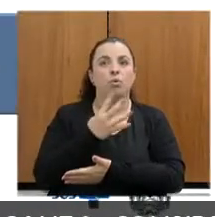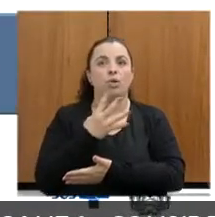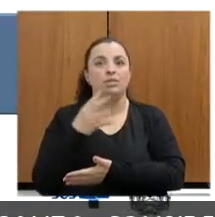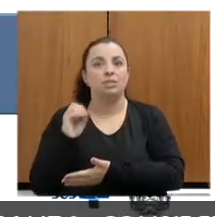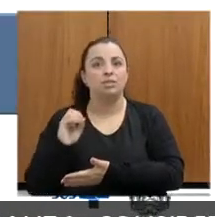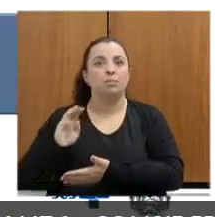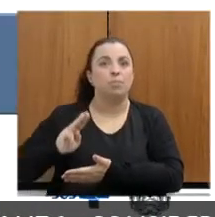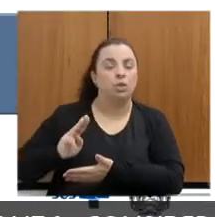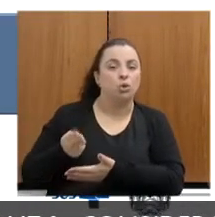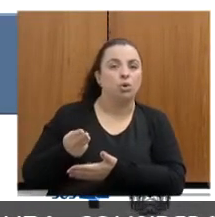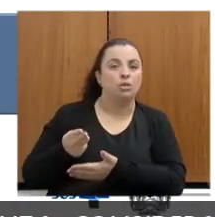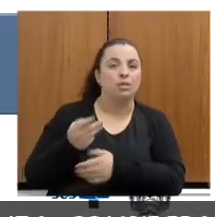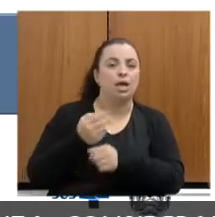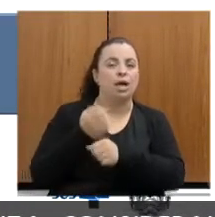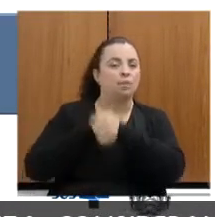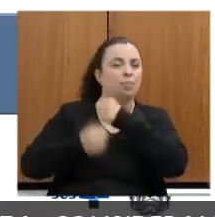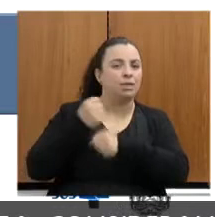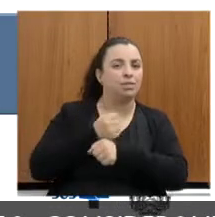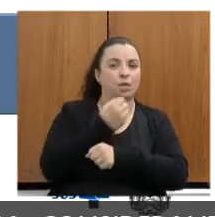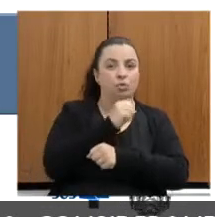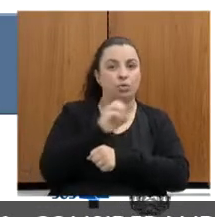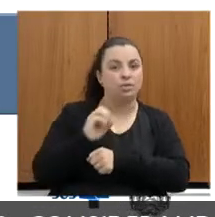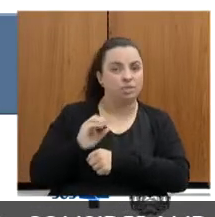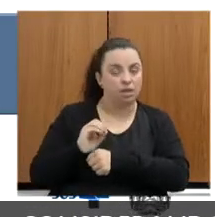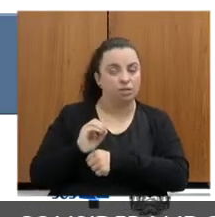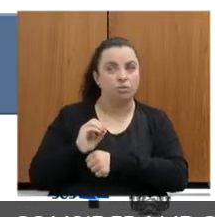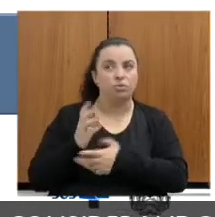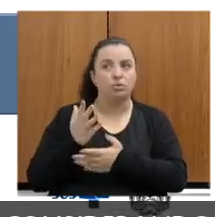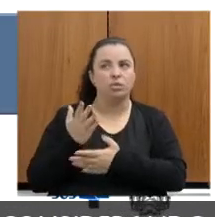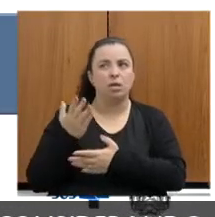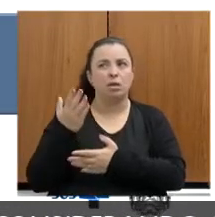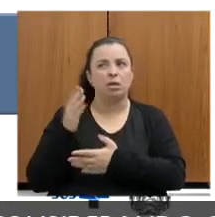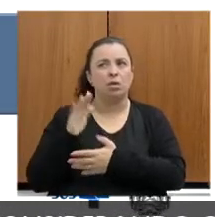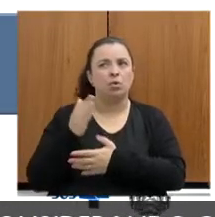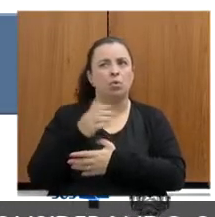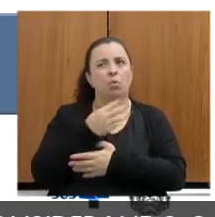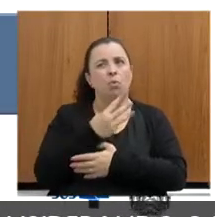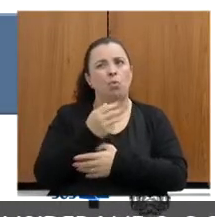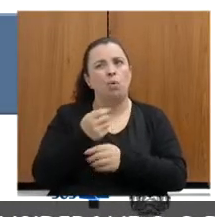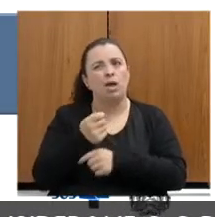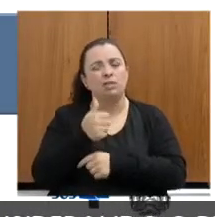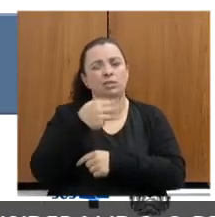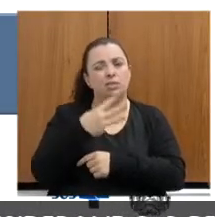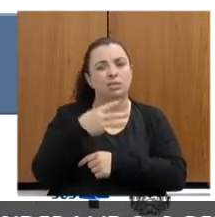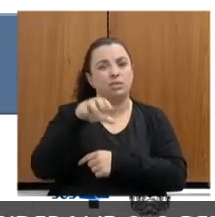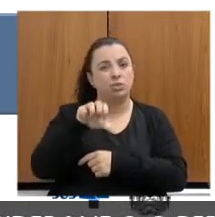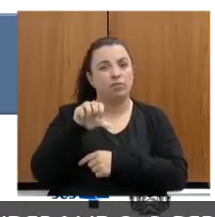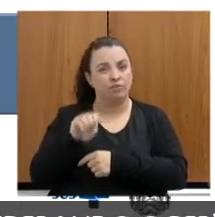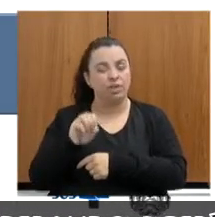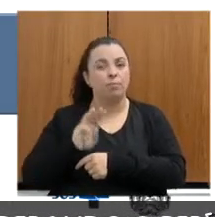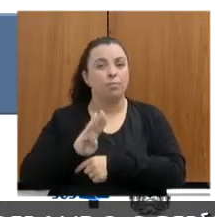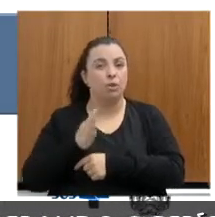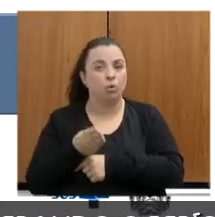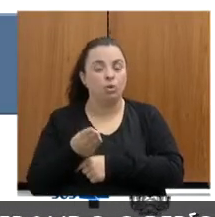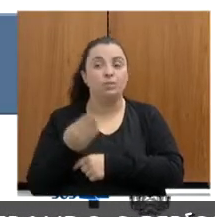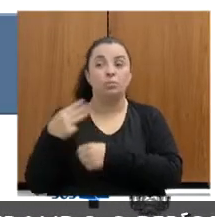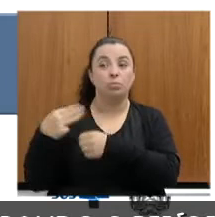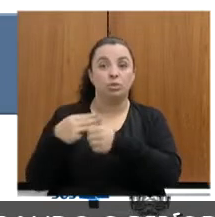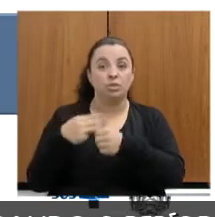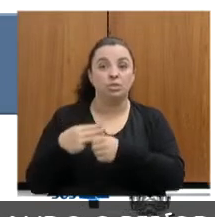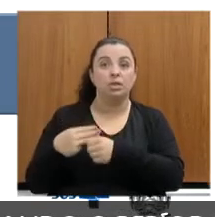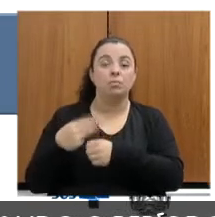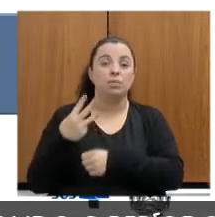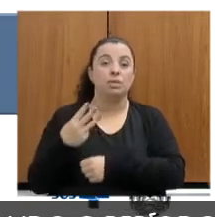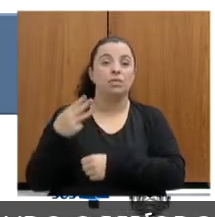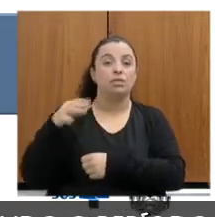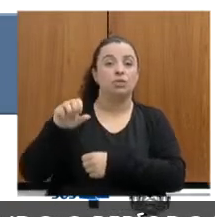milhões esse ano então ano passado quase 390 milhões do município 386 milhões e das